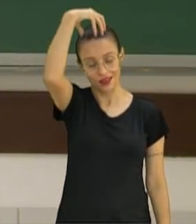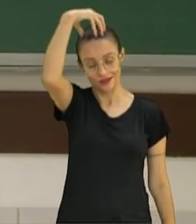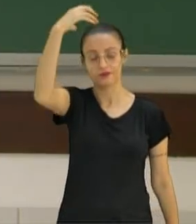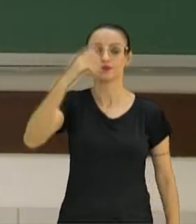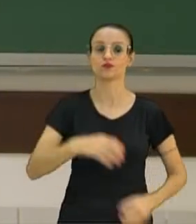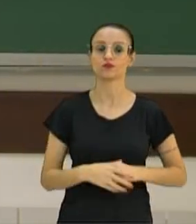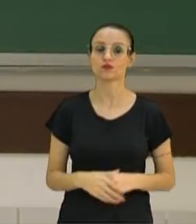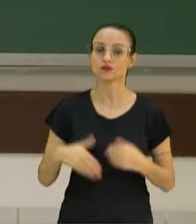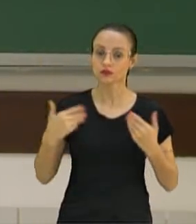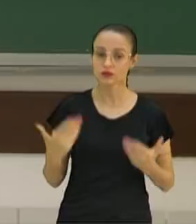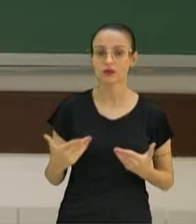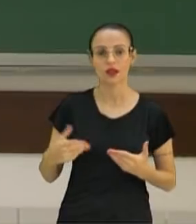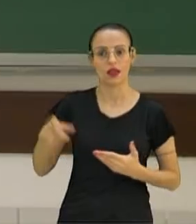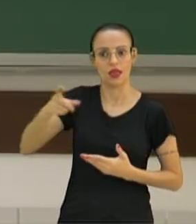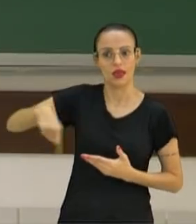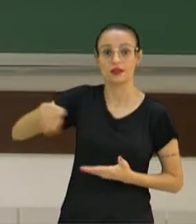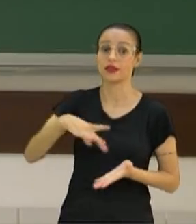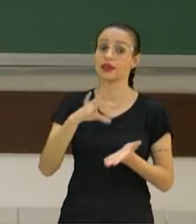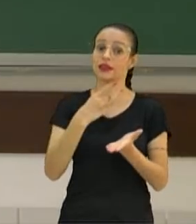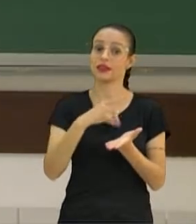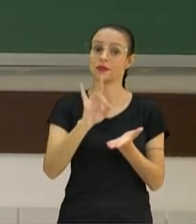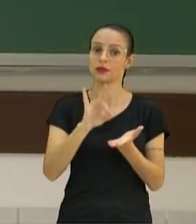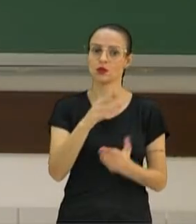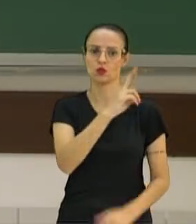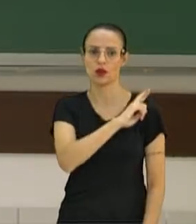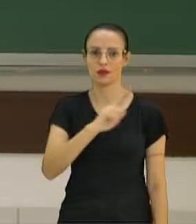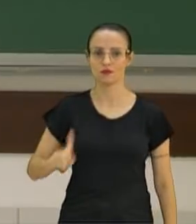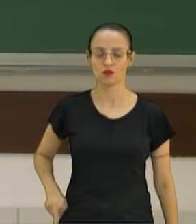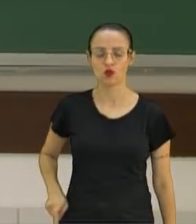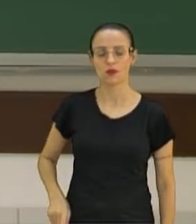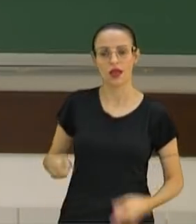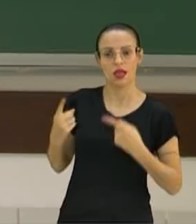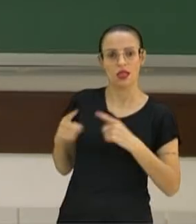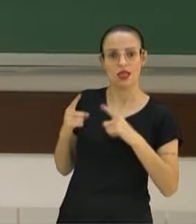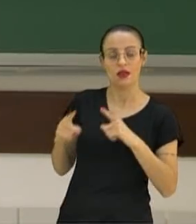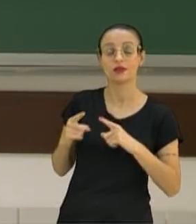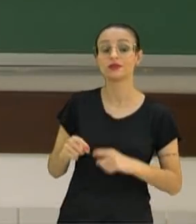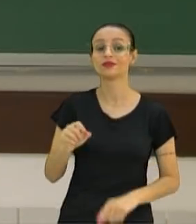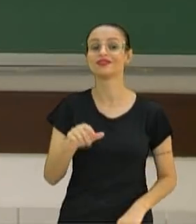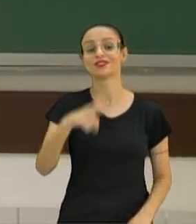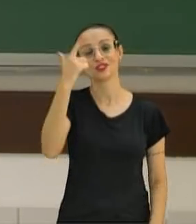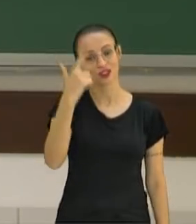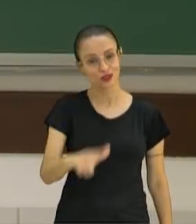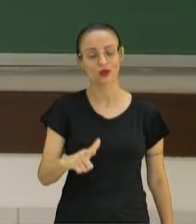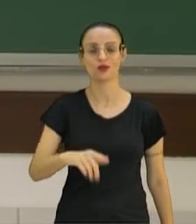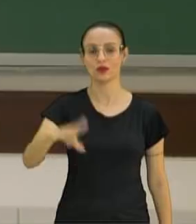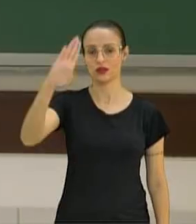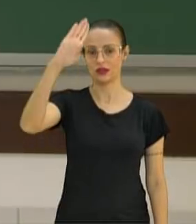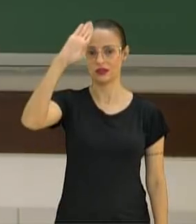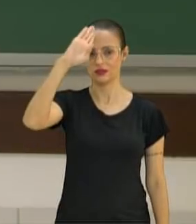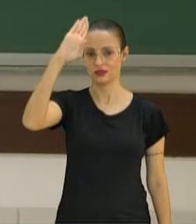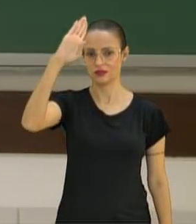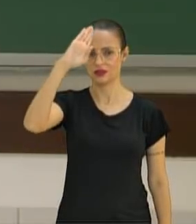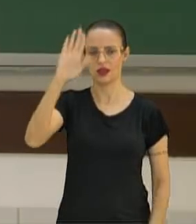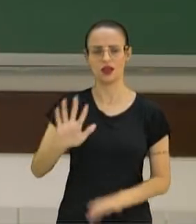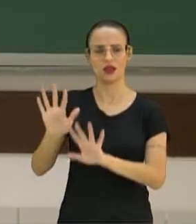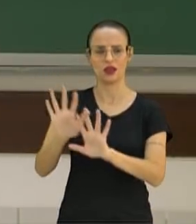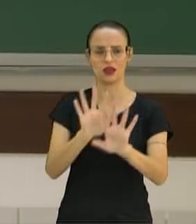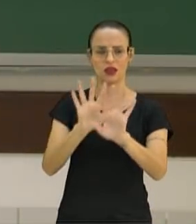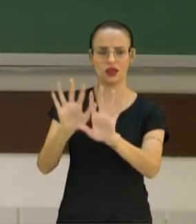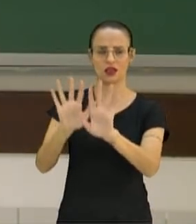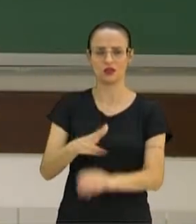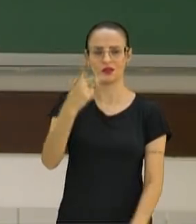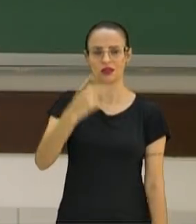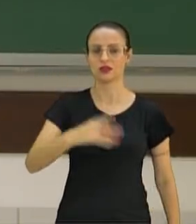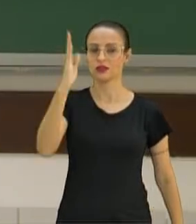monarquistas, né? E que eram, portanto, inimigos da República, fazendo com que, novamente, o Exército do Brasil, as forças